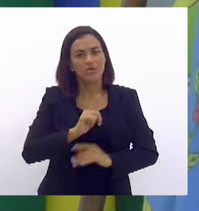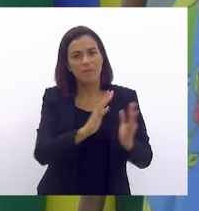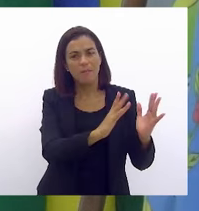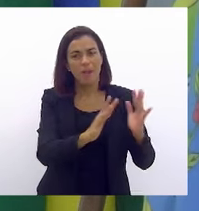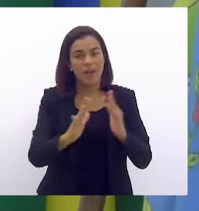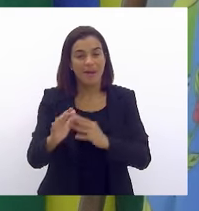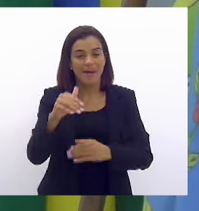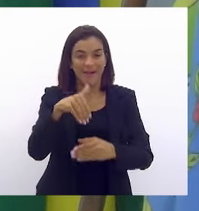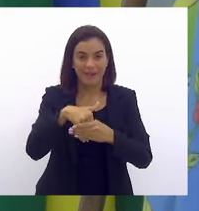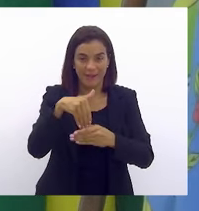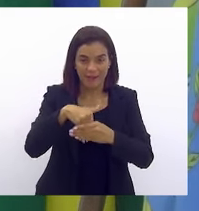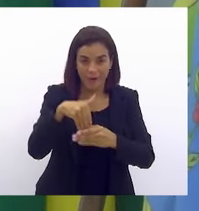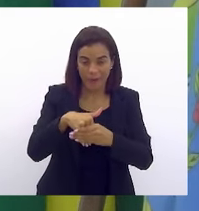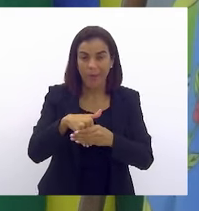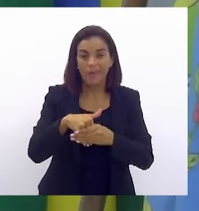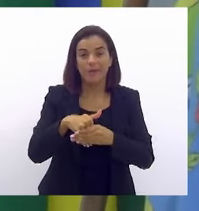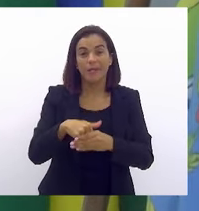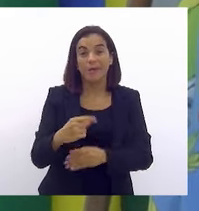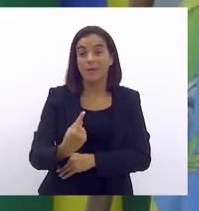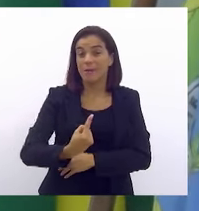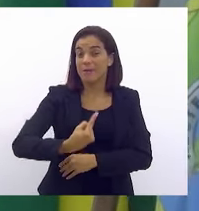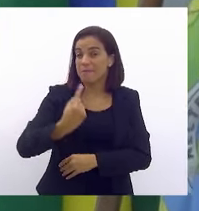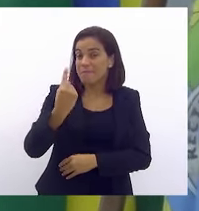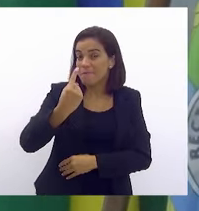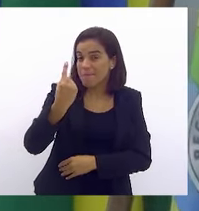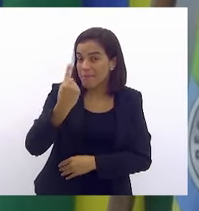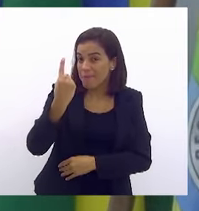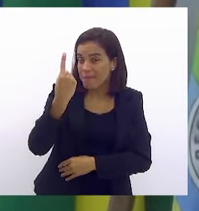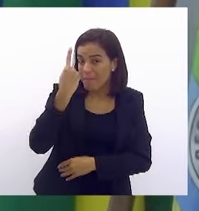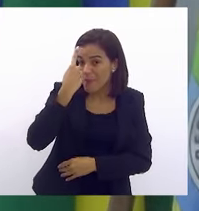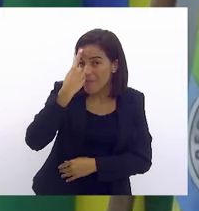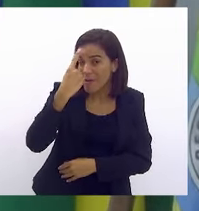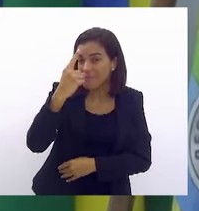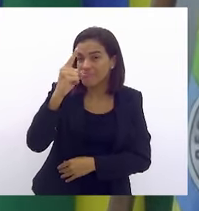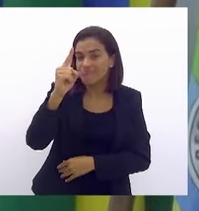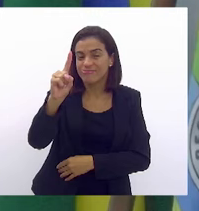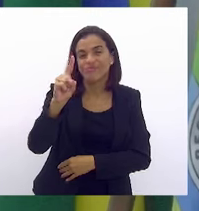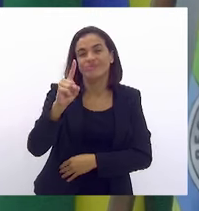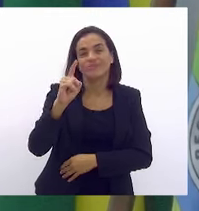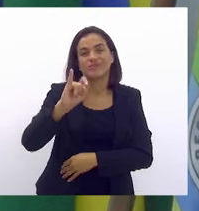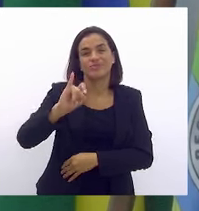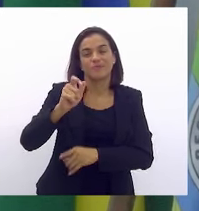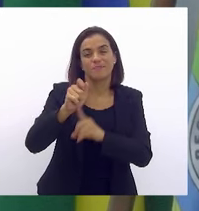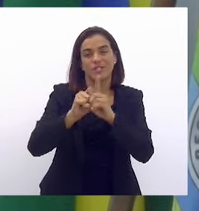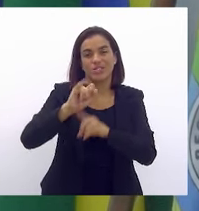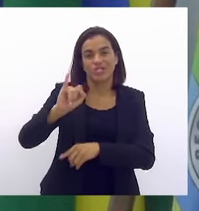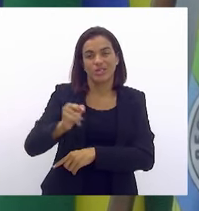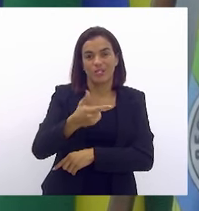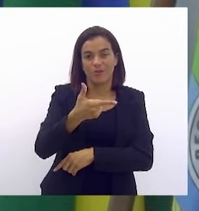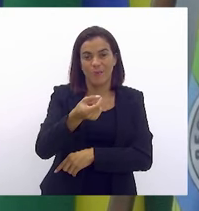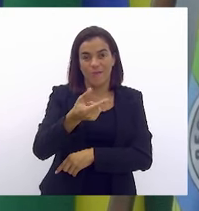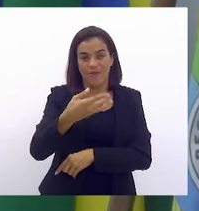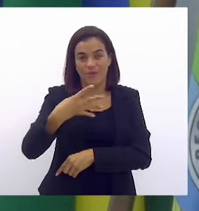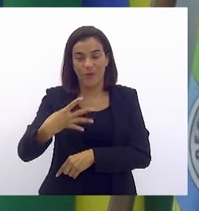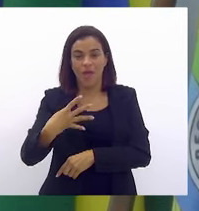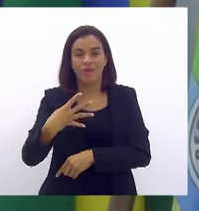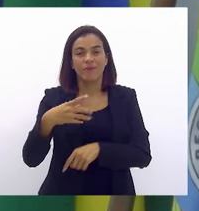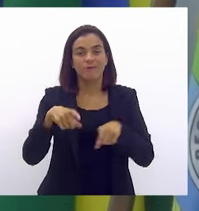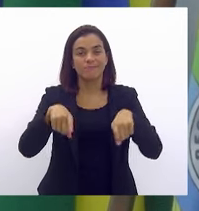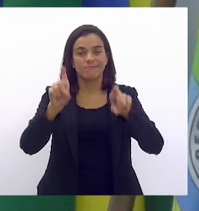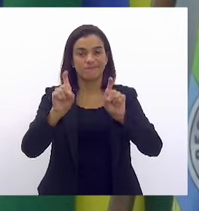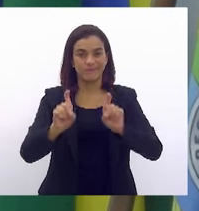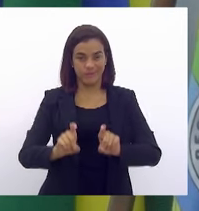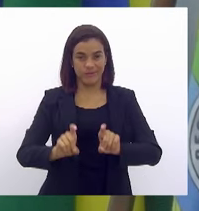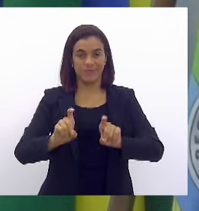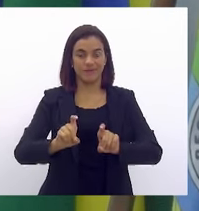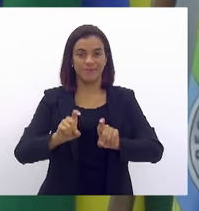e, a partir do dia 1º de janeiro, vai ser um novo presidente, que vai assumir o CREA, o engenheiro Miguel Fernandes,